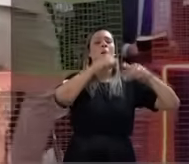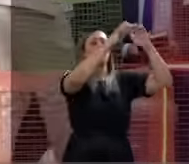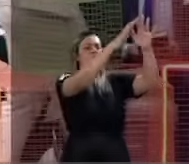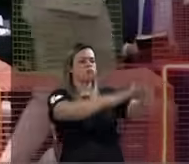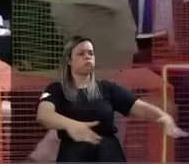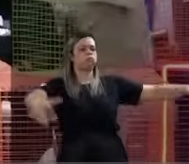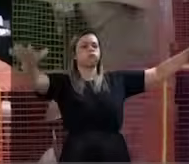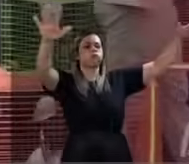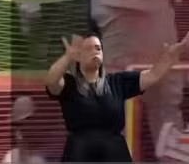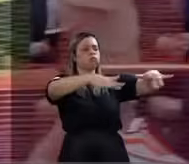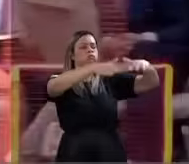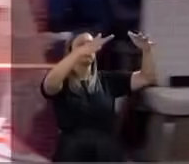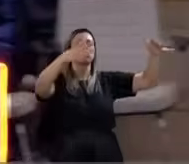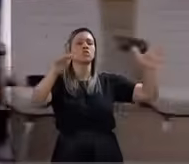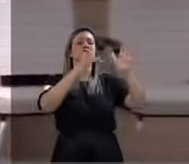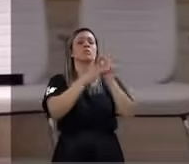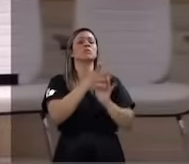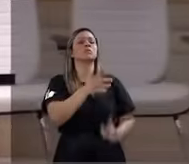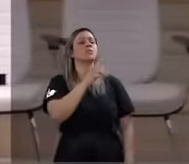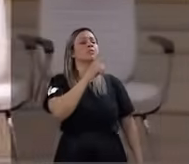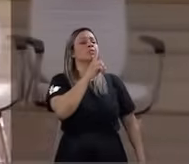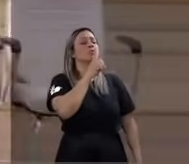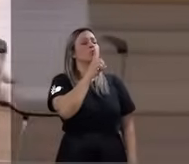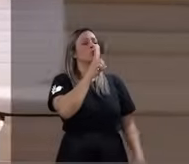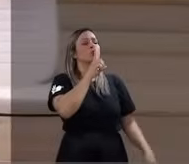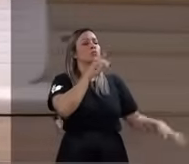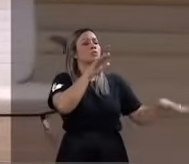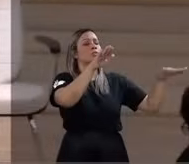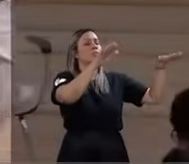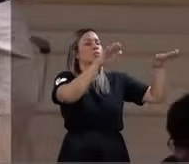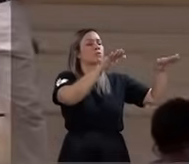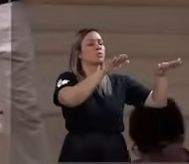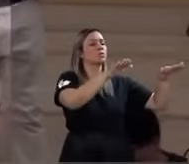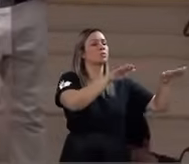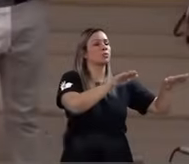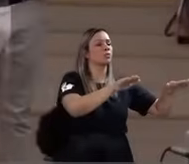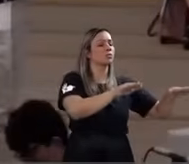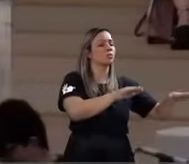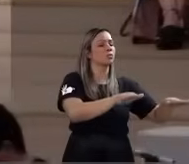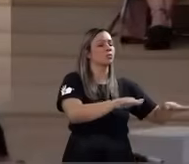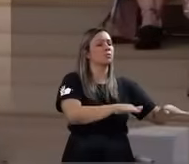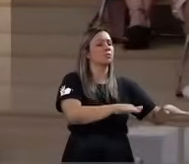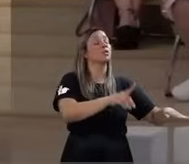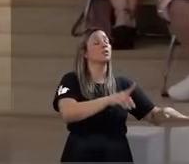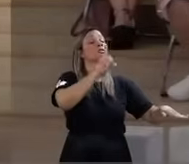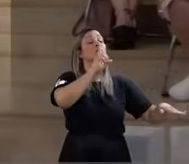mandar. Tá caindo alguma coisa aqui. Cegai,